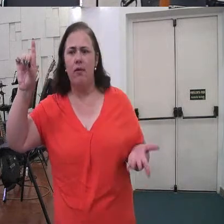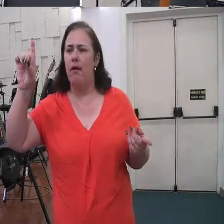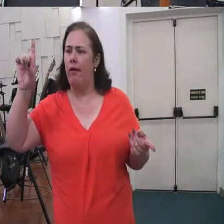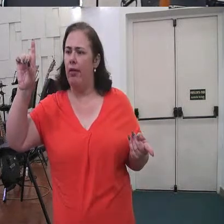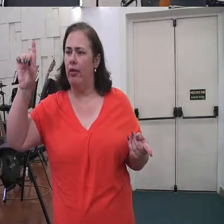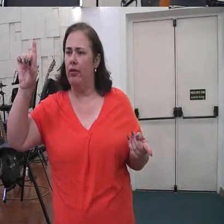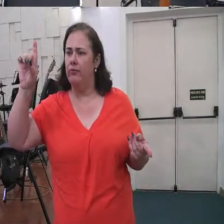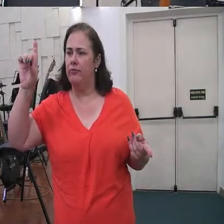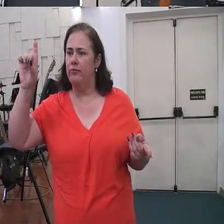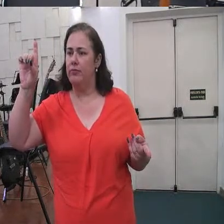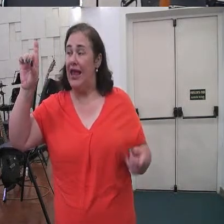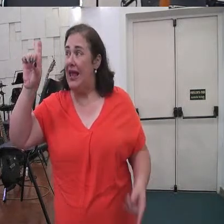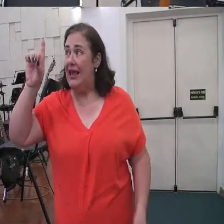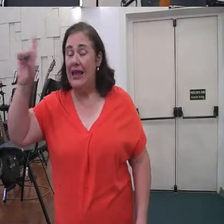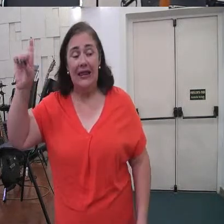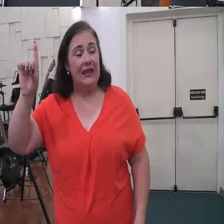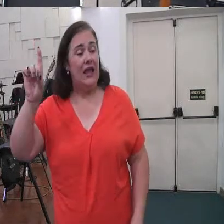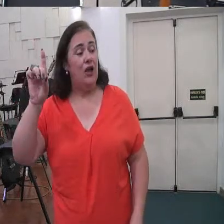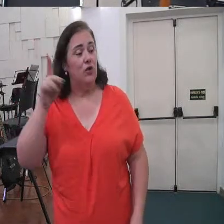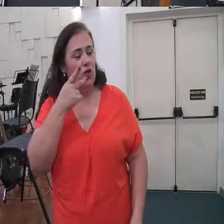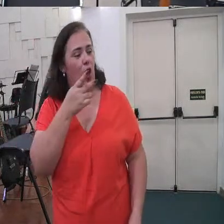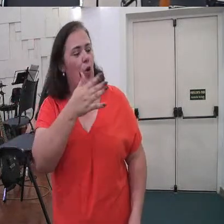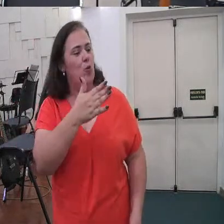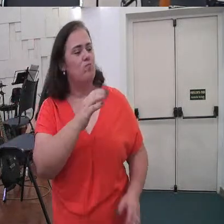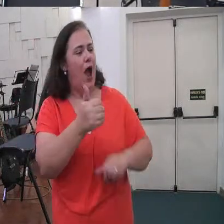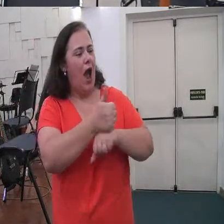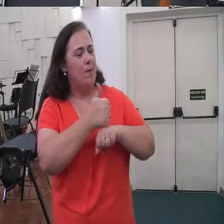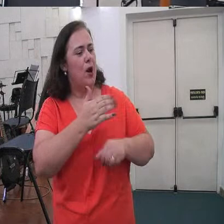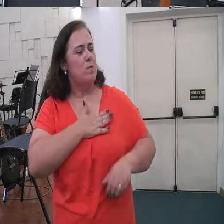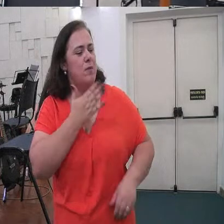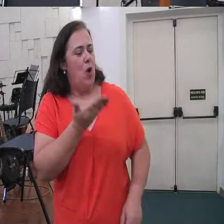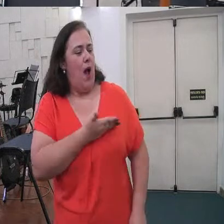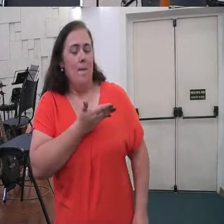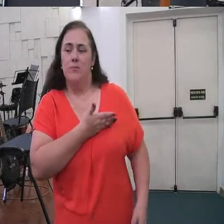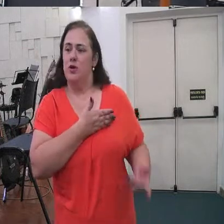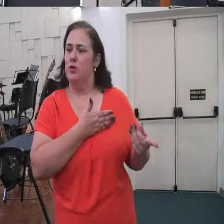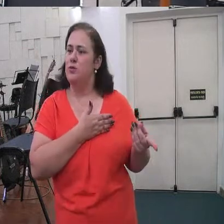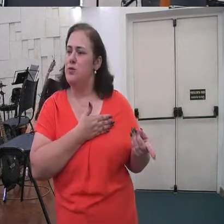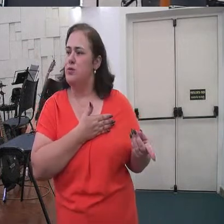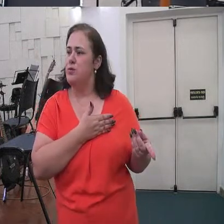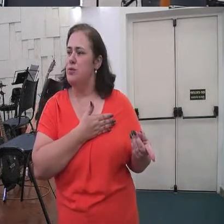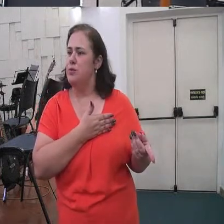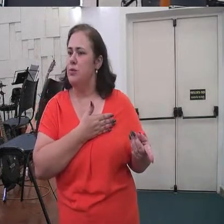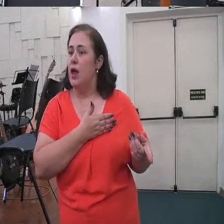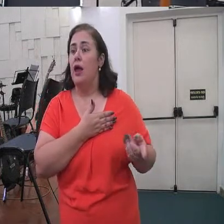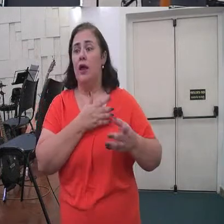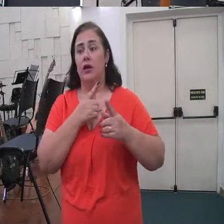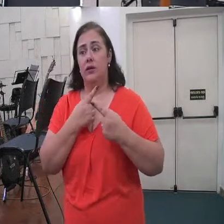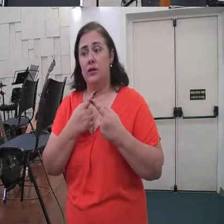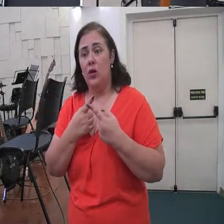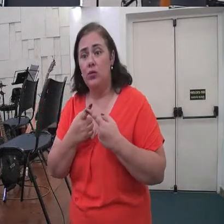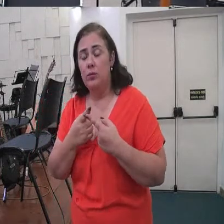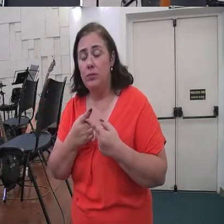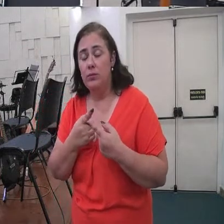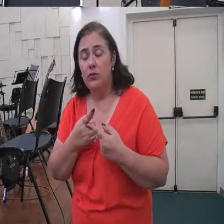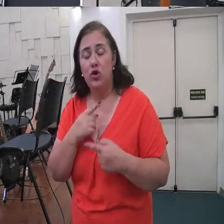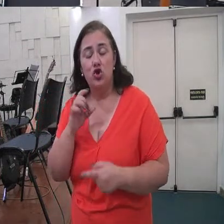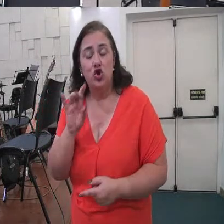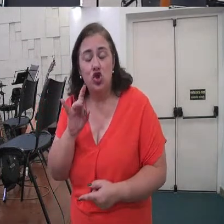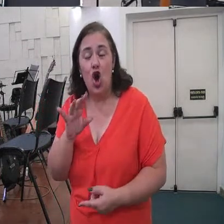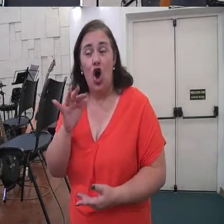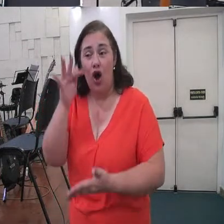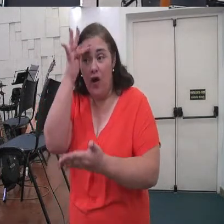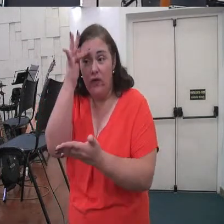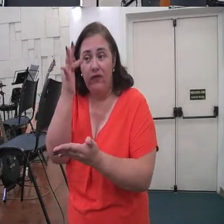foi chamado amigo de Deus. Verificais que uma pessoa é justificada por obras e não por fé